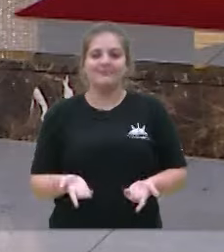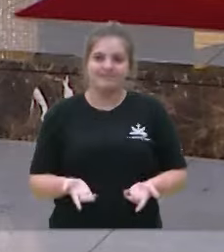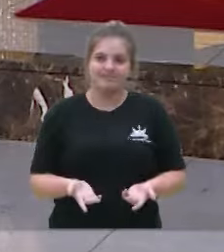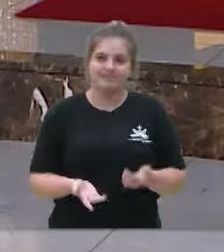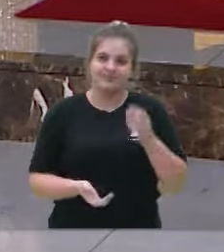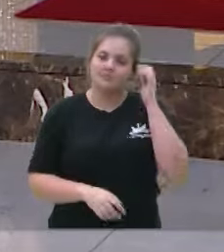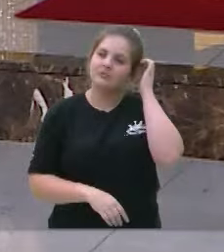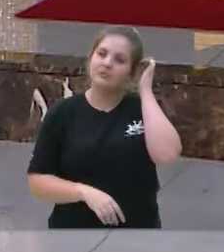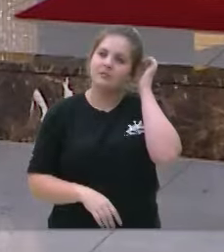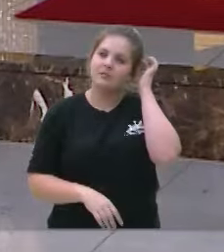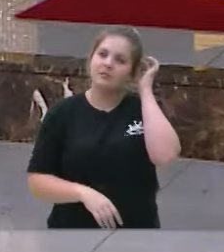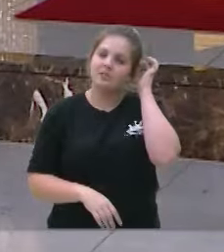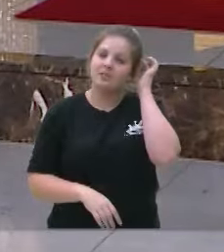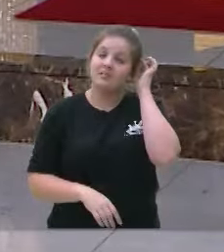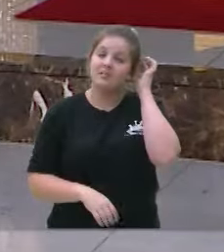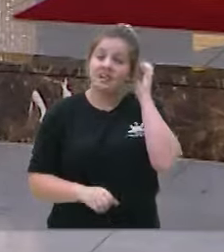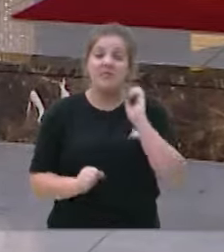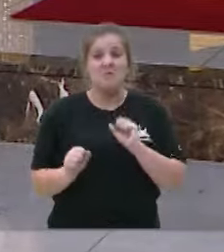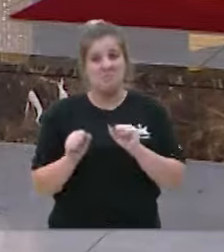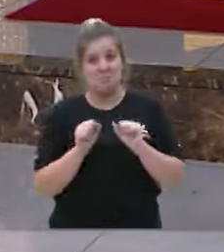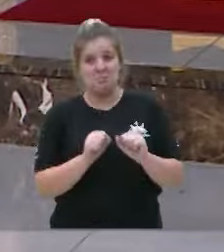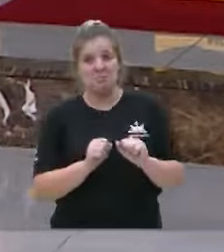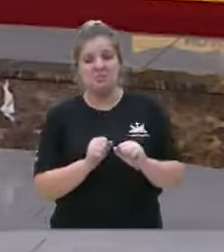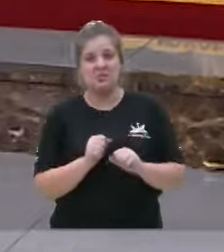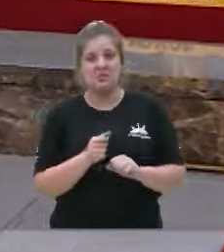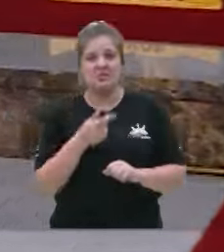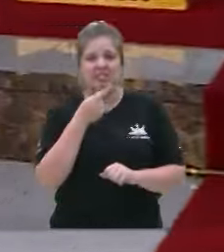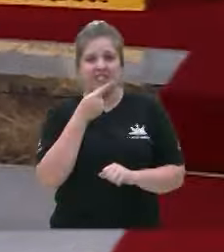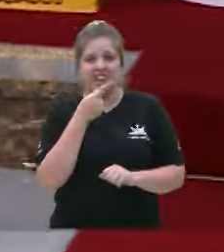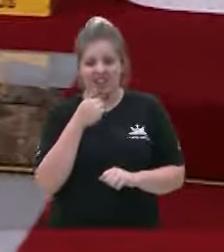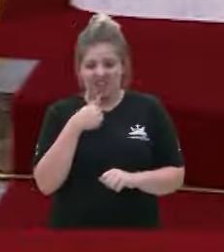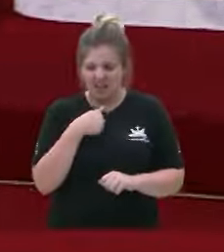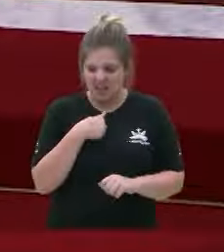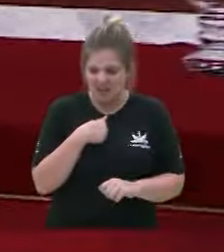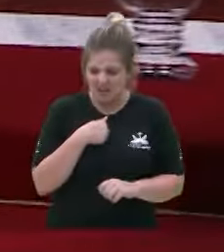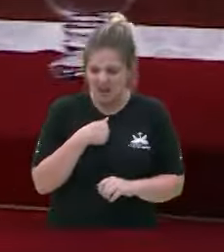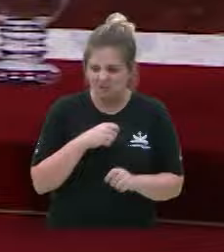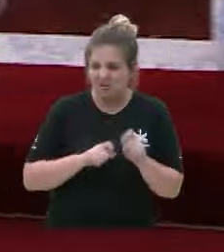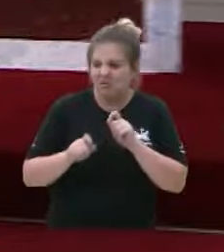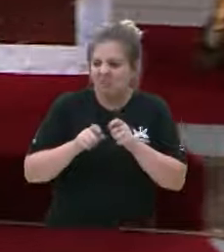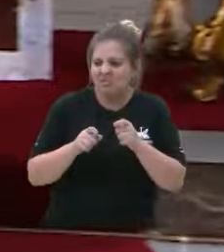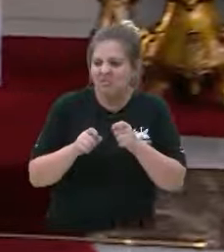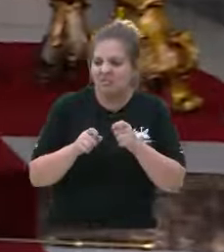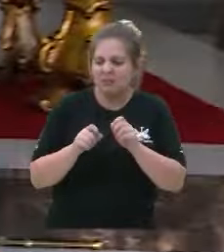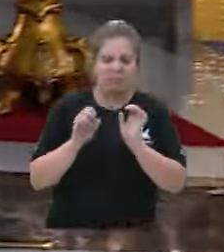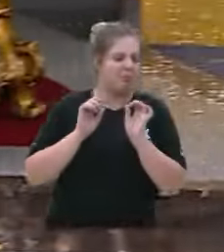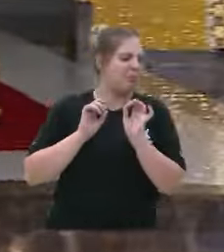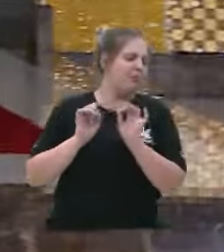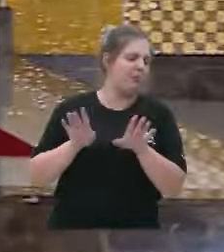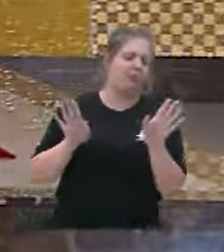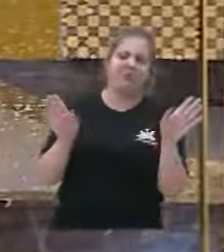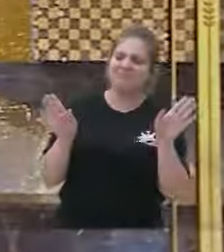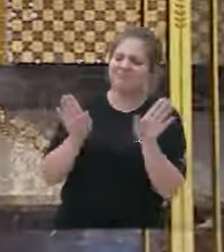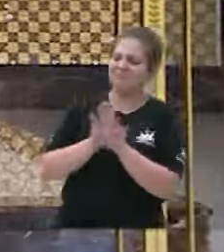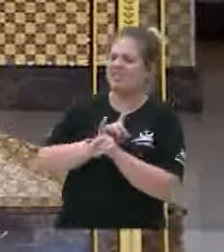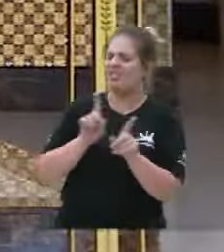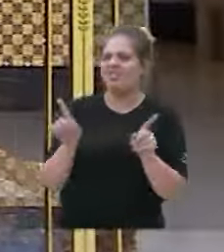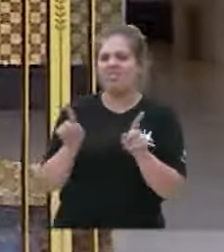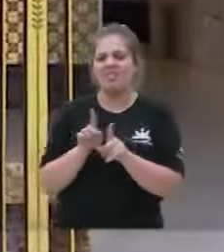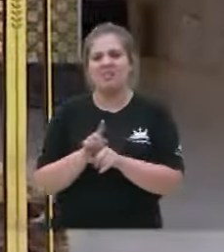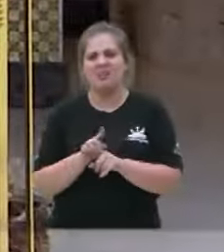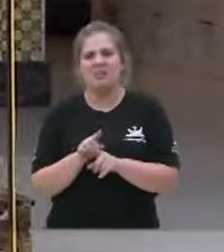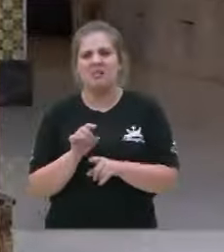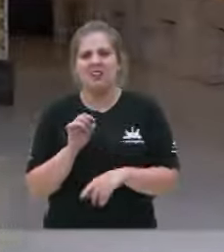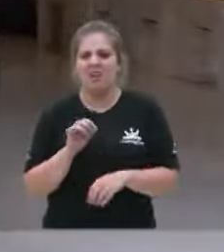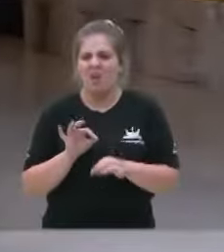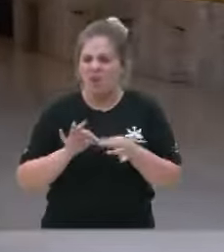Senhor ele poderia ter dito eu não tenho nada a ver com isso onde já se viu eu atravessar